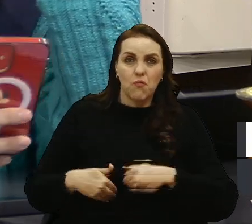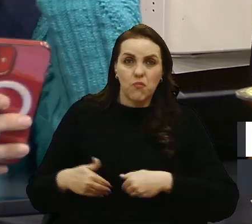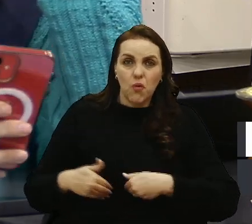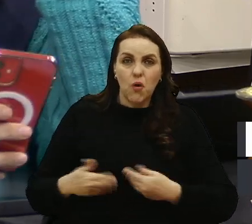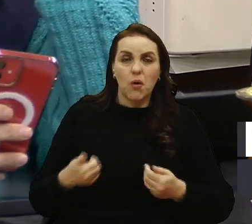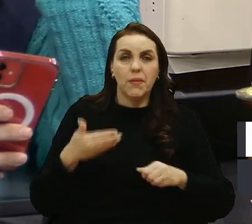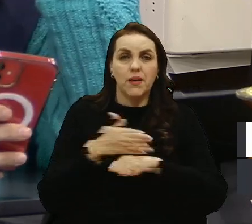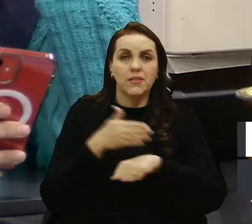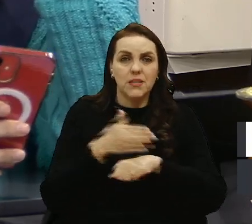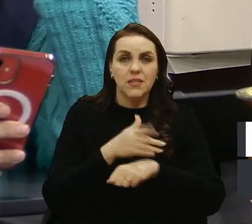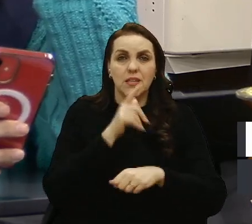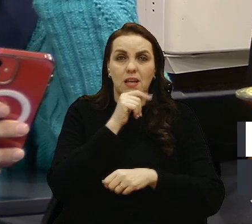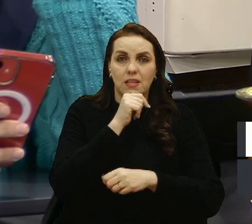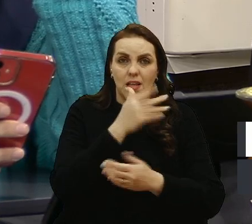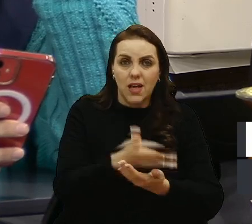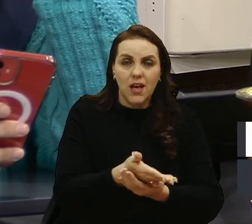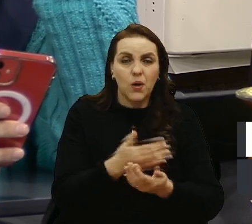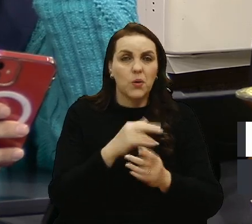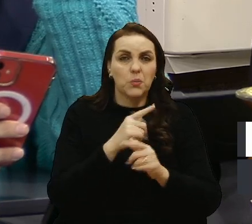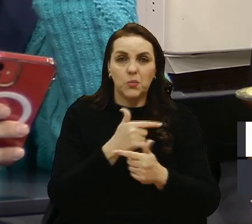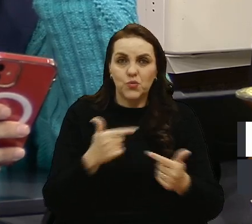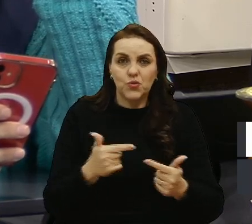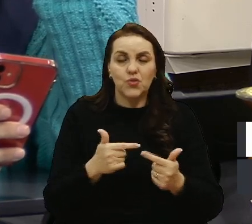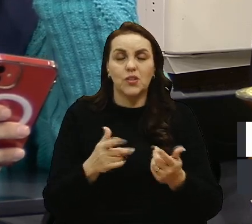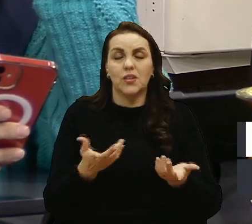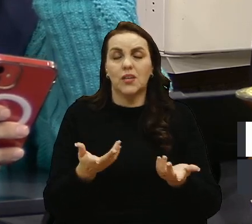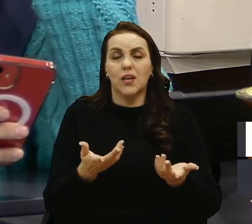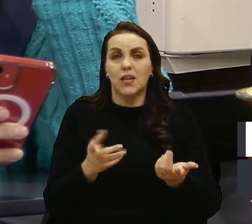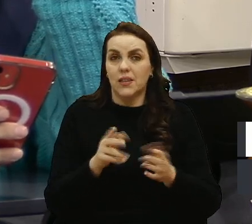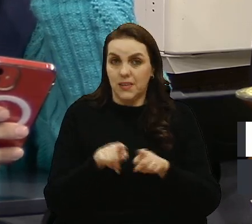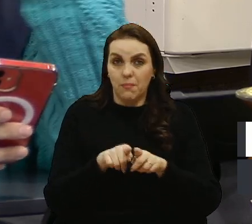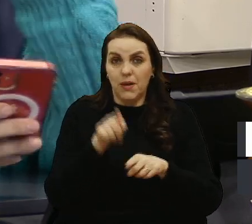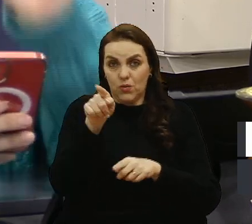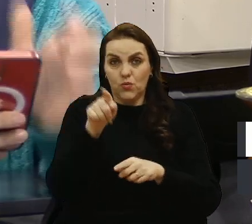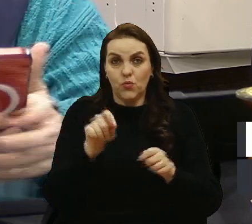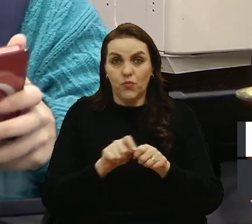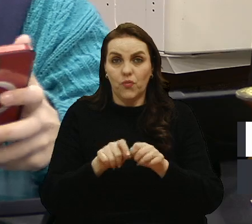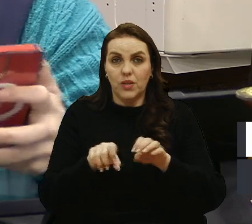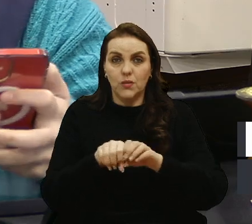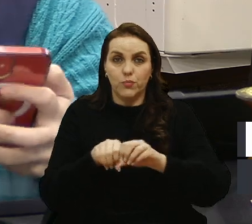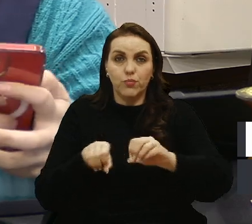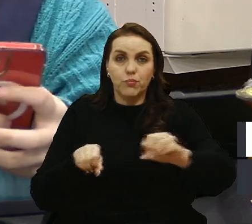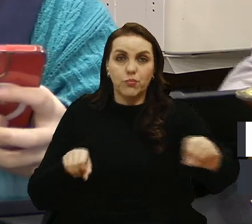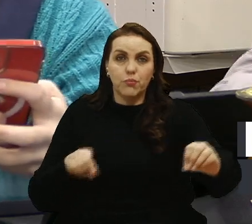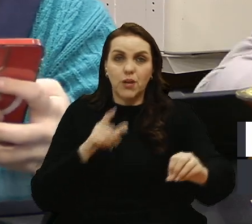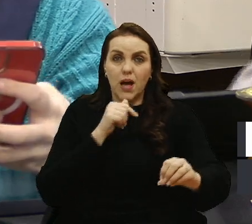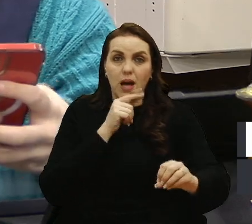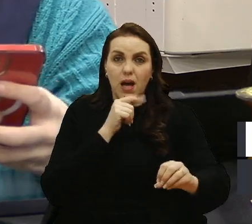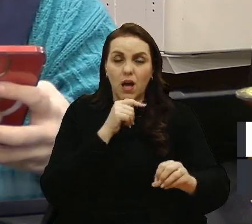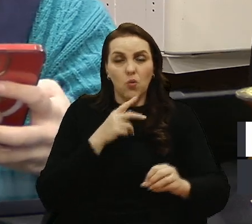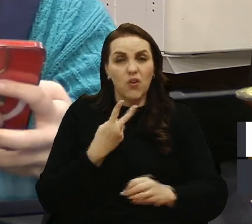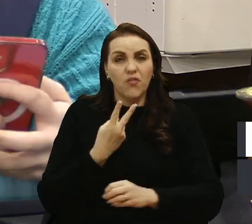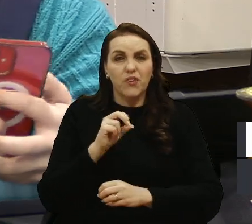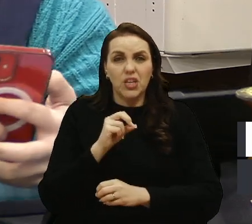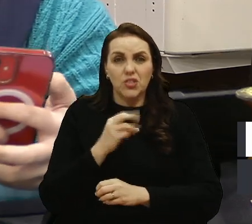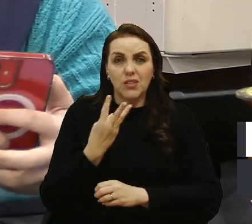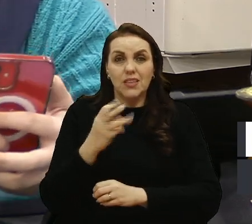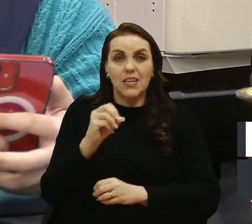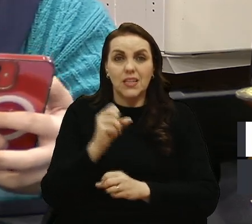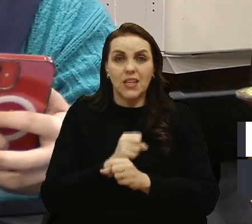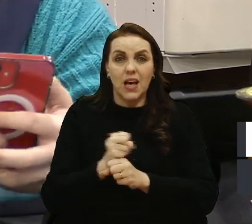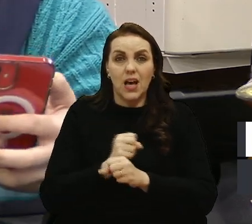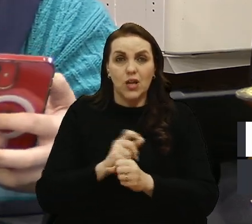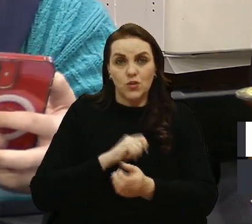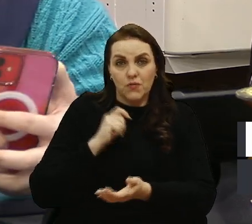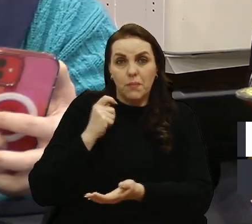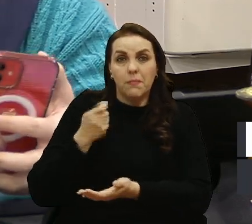acesso à água do povo, nós não teríamos feito, vereador João Wes, como o senhor fez, extensões de águas que vão ser demoradas 20, 30 anos para ser pagas,